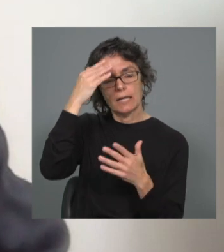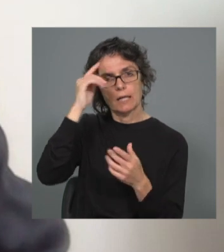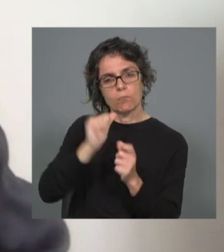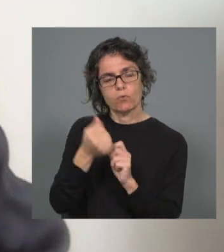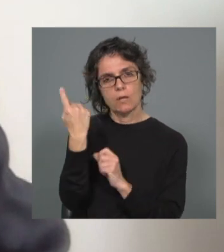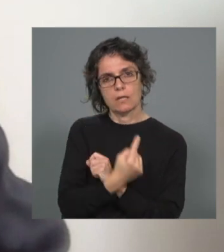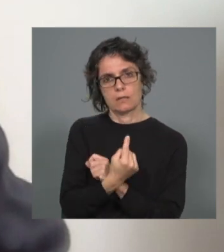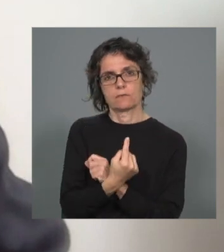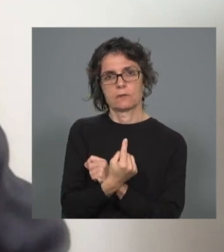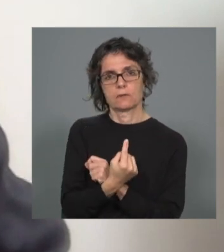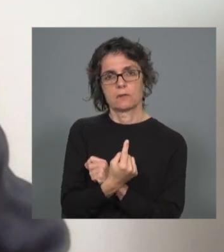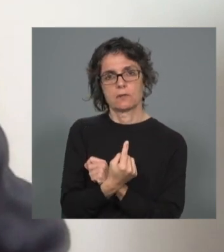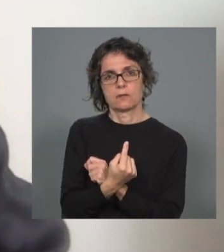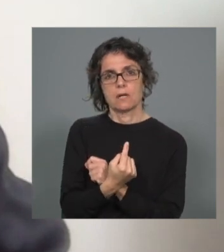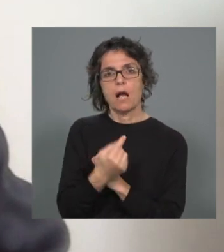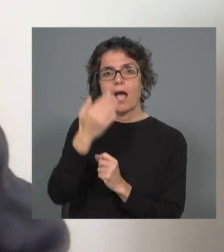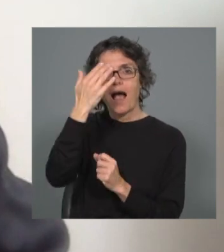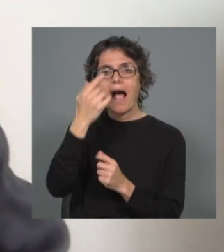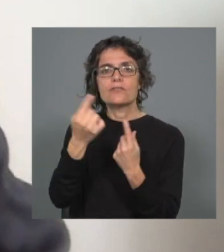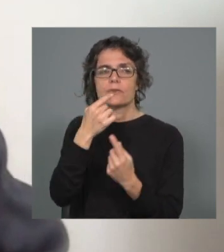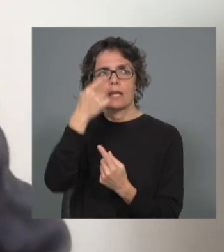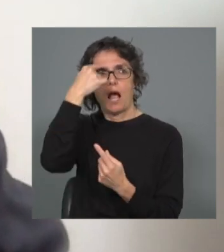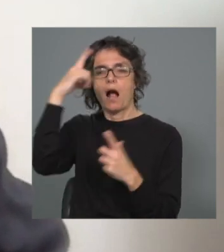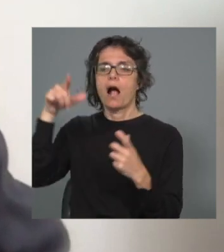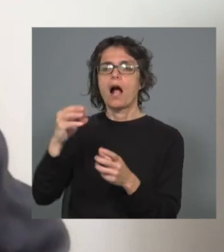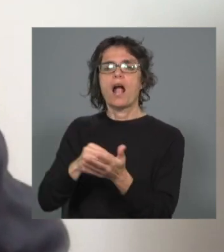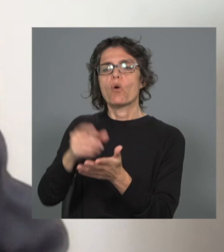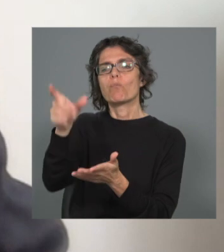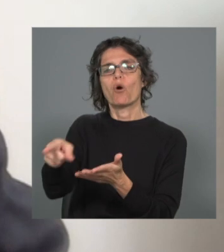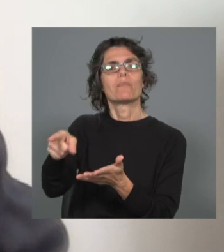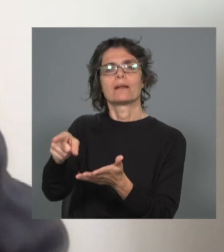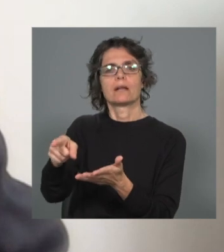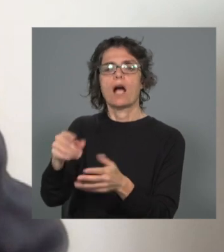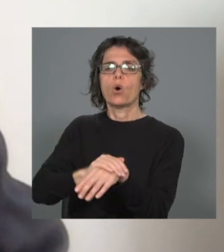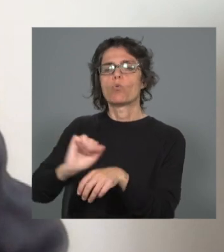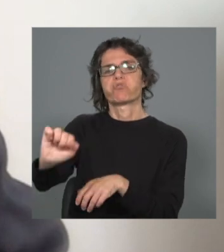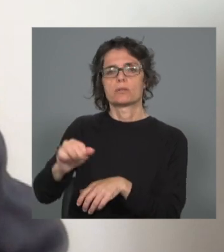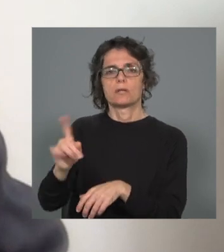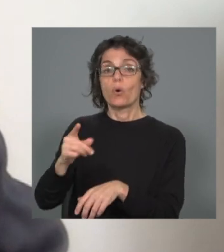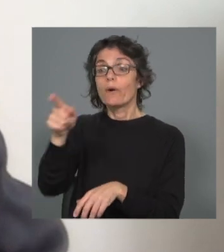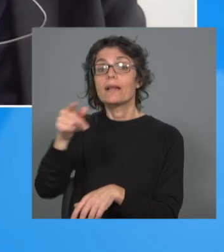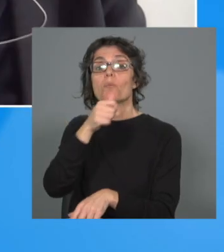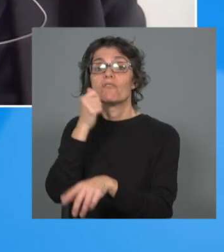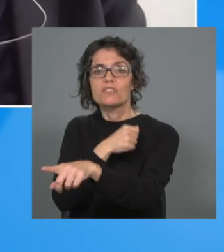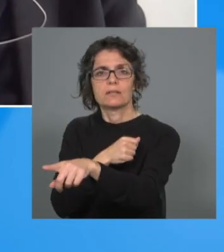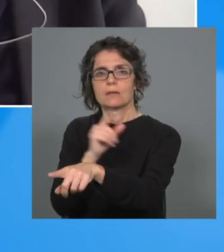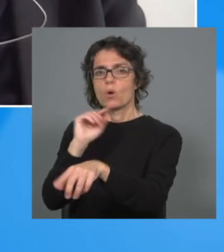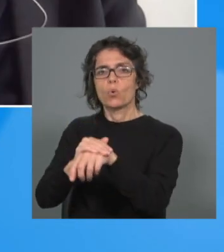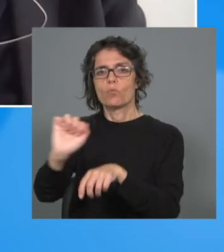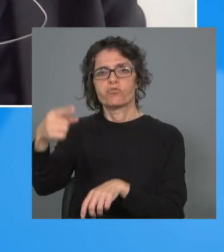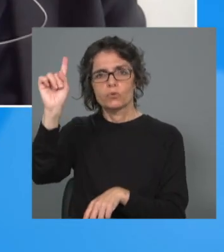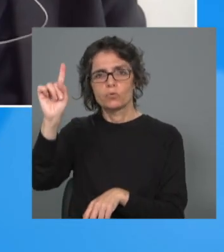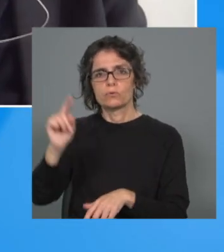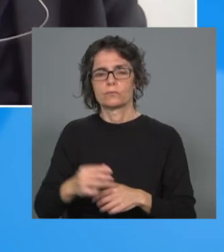que os pobres são os culpados da sua situação, quando eles são apenas as vítimas. É preciso capacitar os pobres.